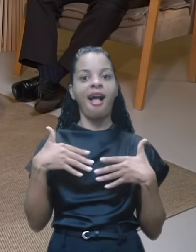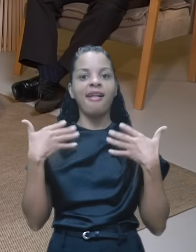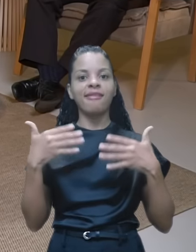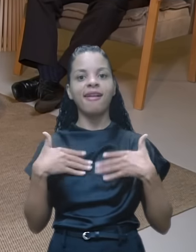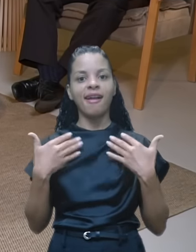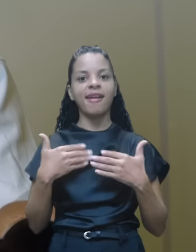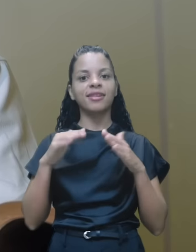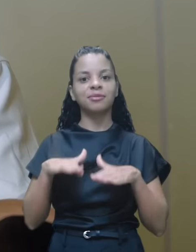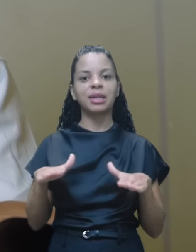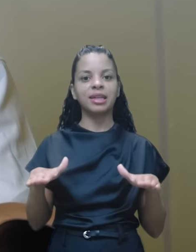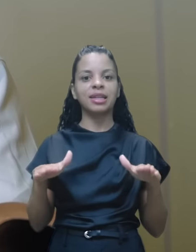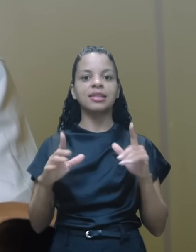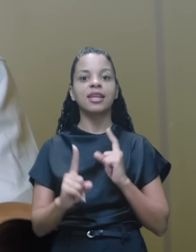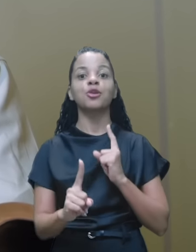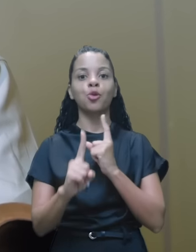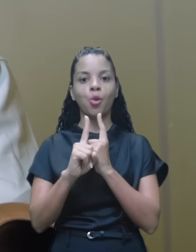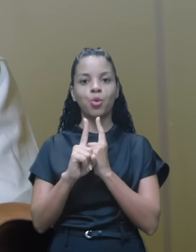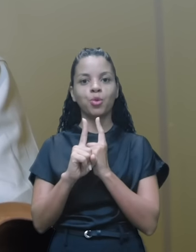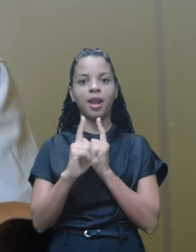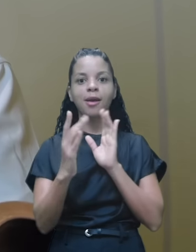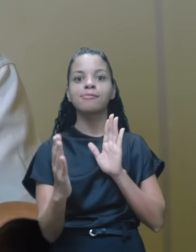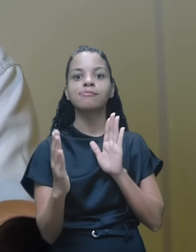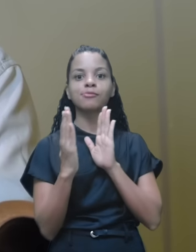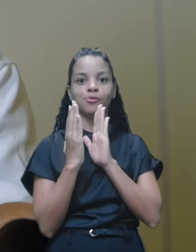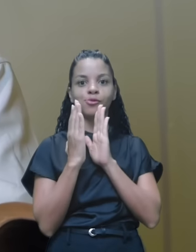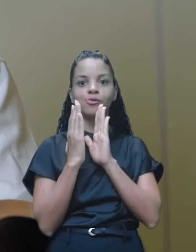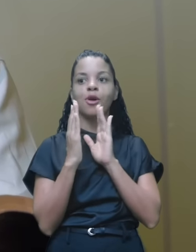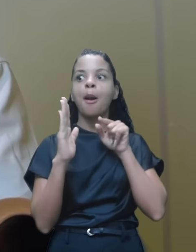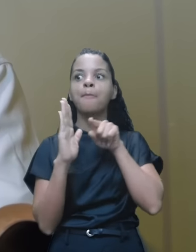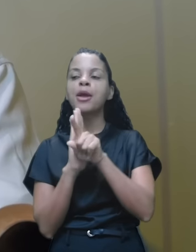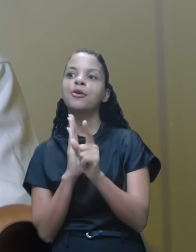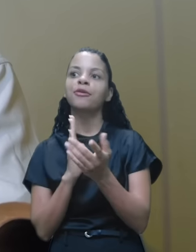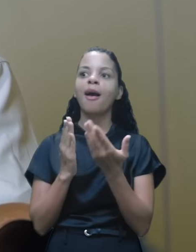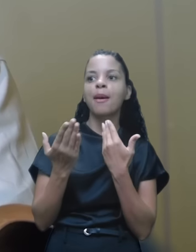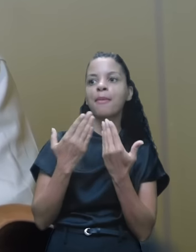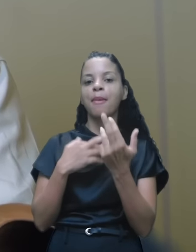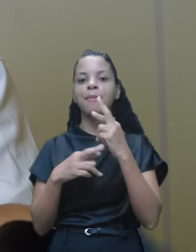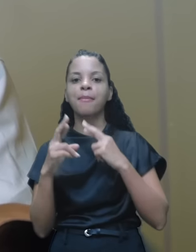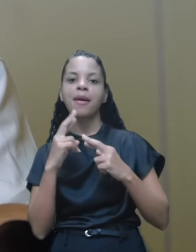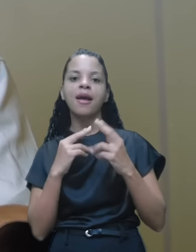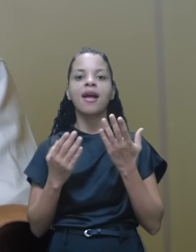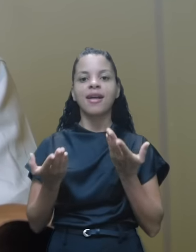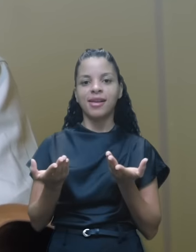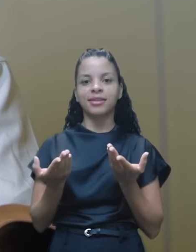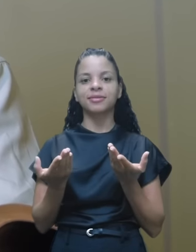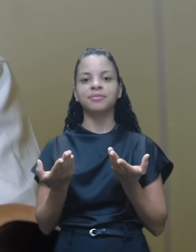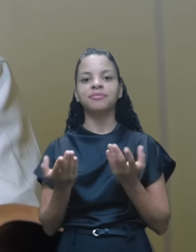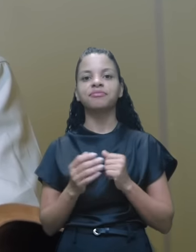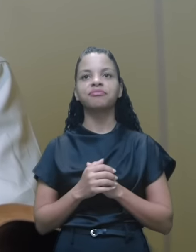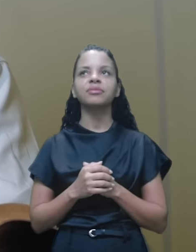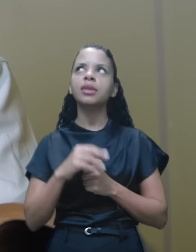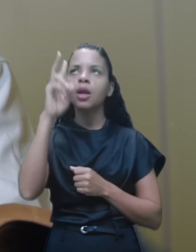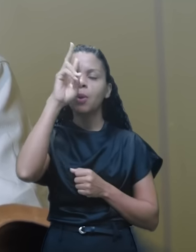da vida, né? O auge da vida da pessoa, às vezes poder estar ali frente a frente com ela e fazer uma pergunta. E me recordo de uma ocasião em